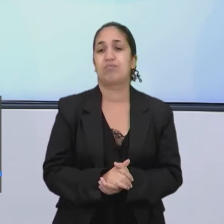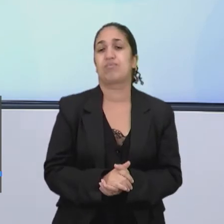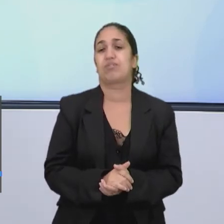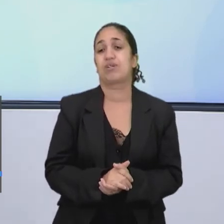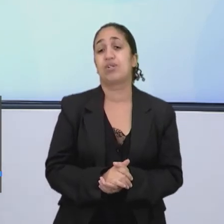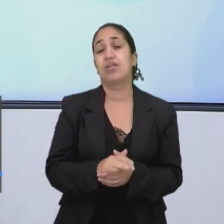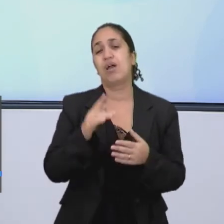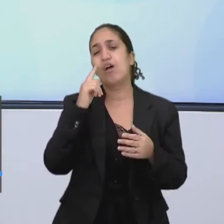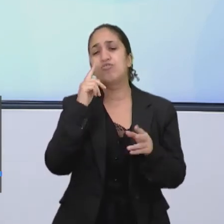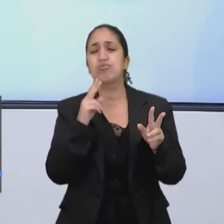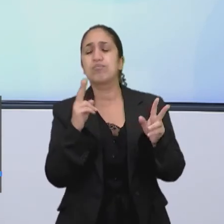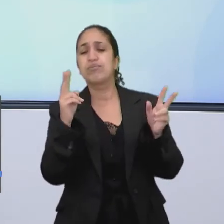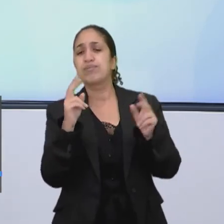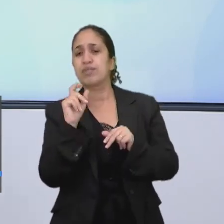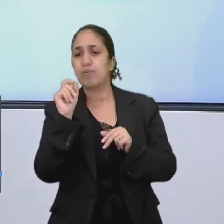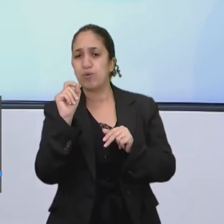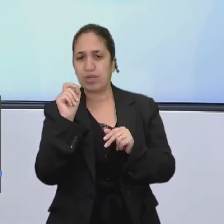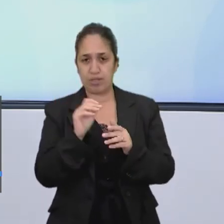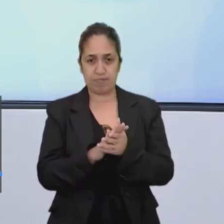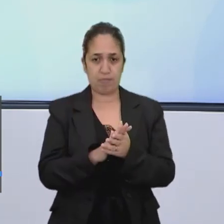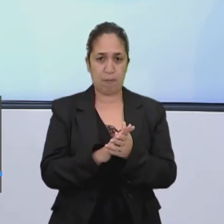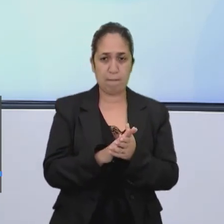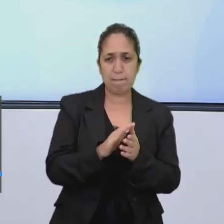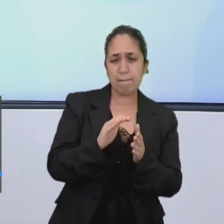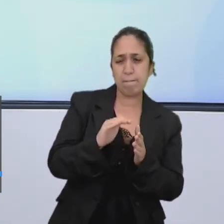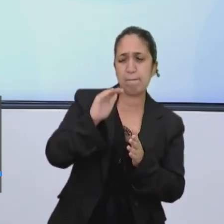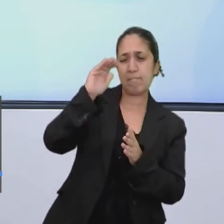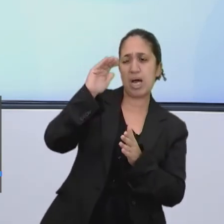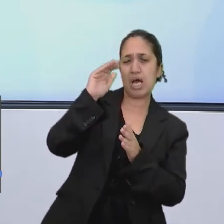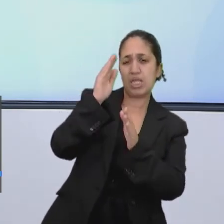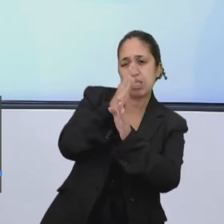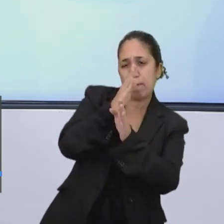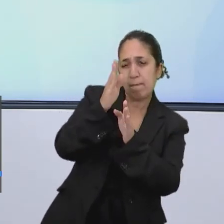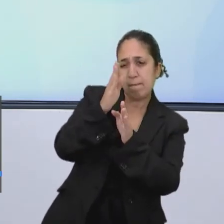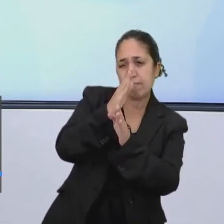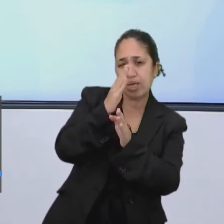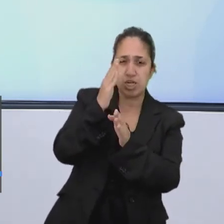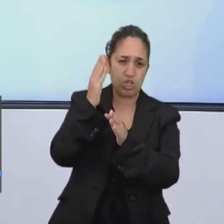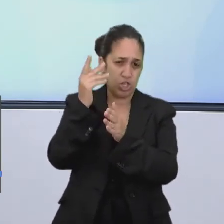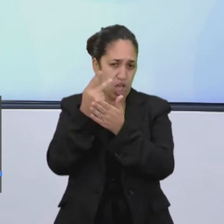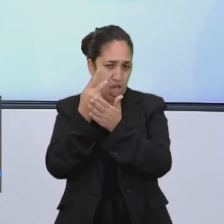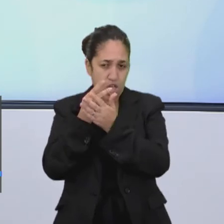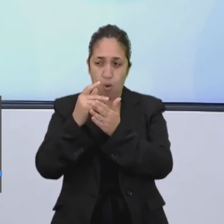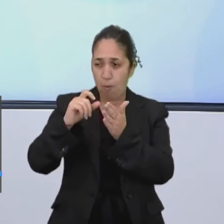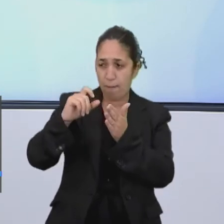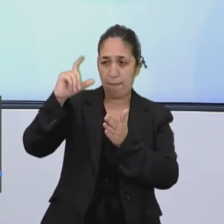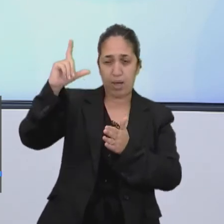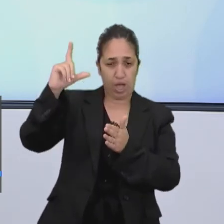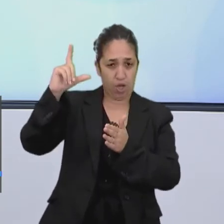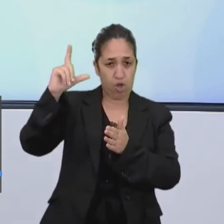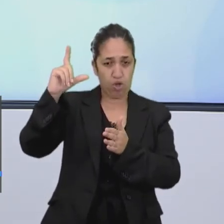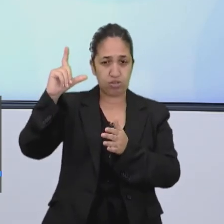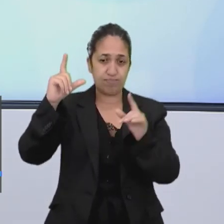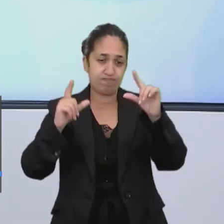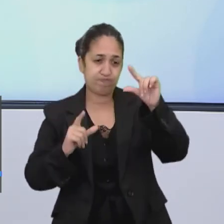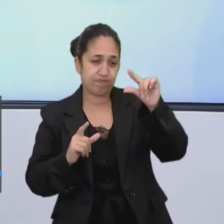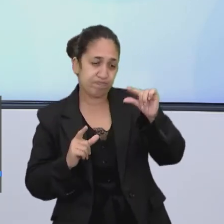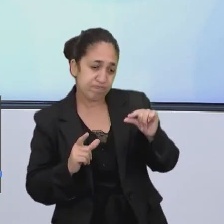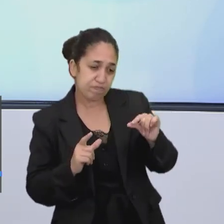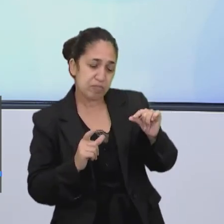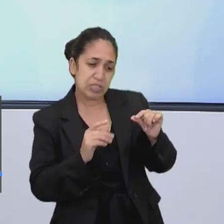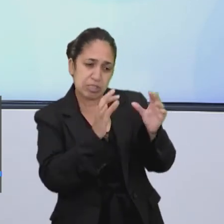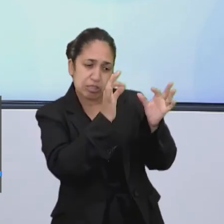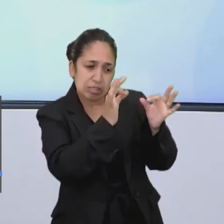que a gente percebe? Quanto maior a margem de erro, né, for o índice dela, o que acontece? Menor será a precisão